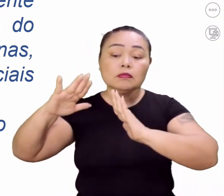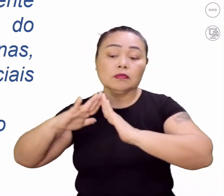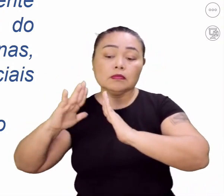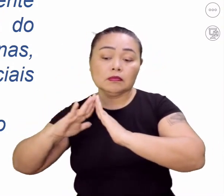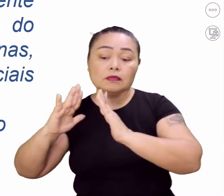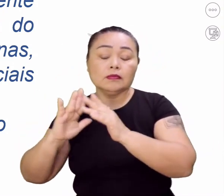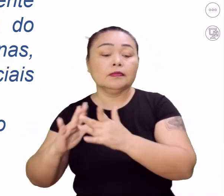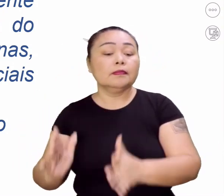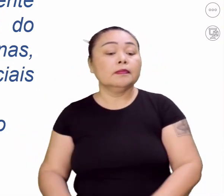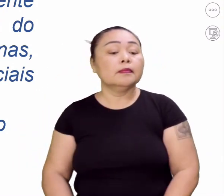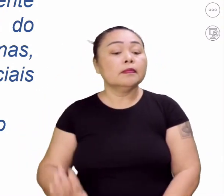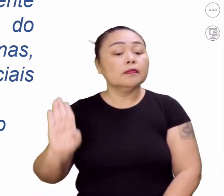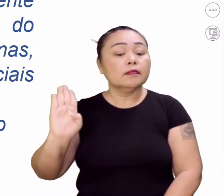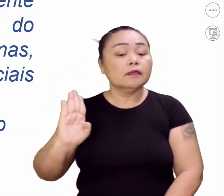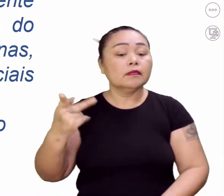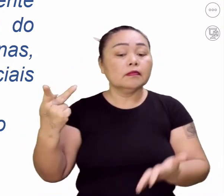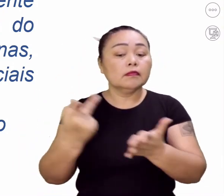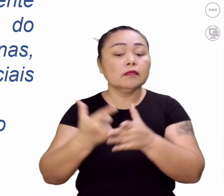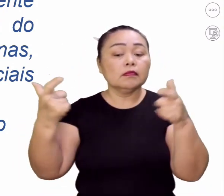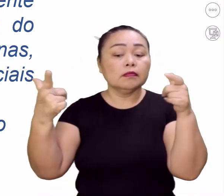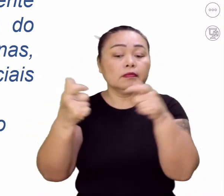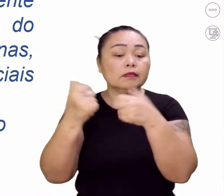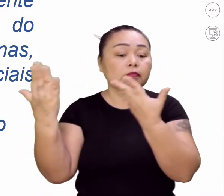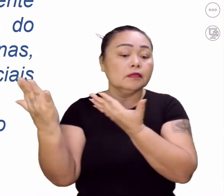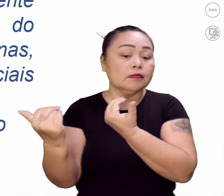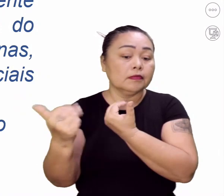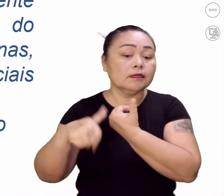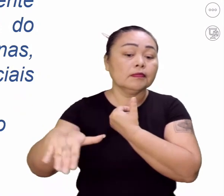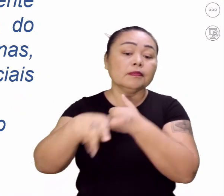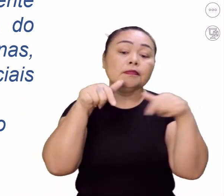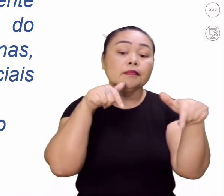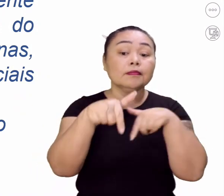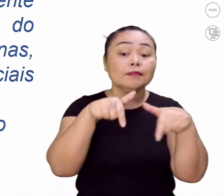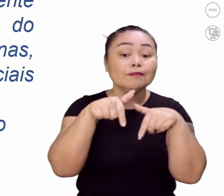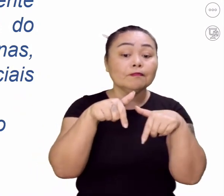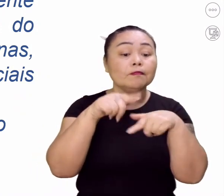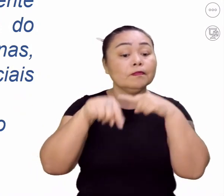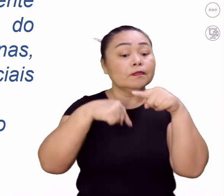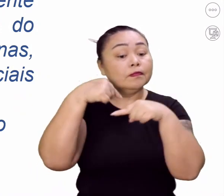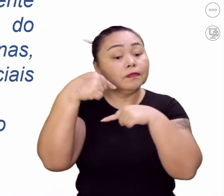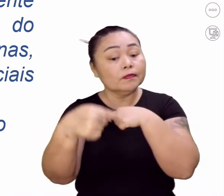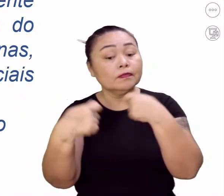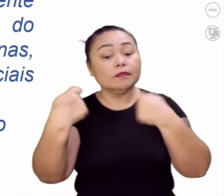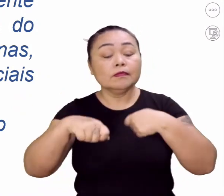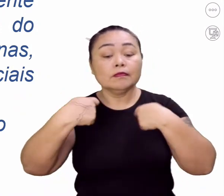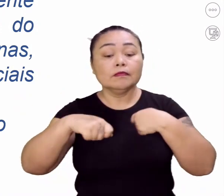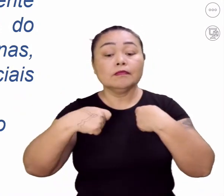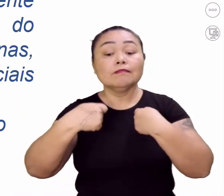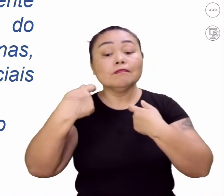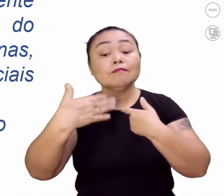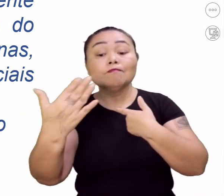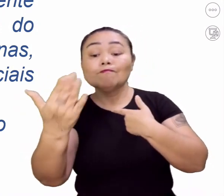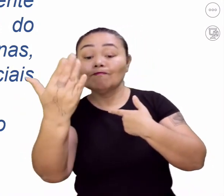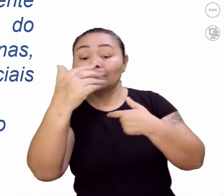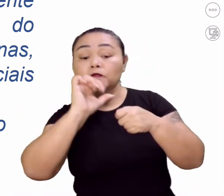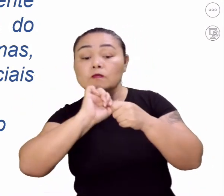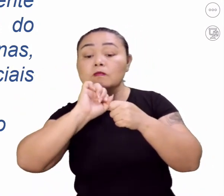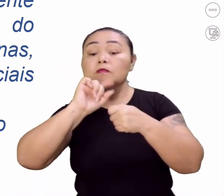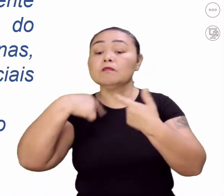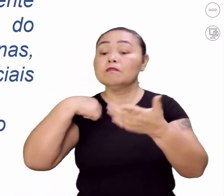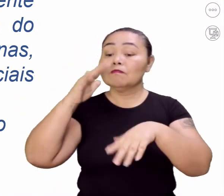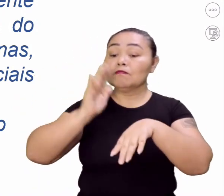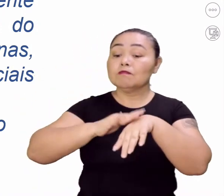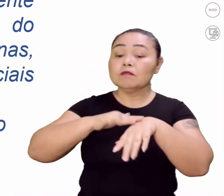aposentados. B, ocorre a redução do número de jovens no mercado de trabalho, com consequente necessidade de importação de mão de